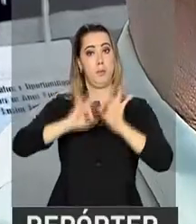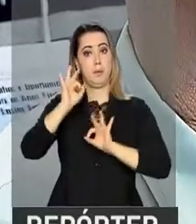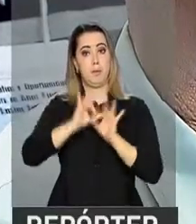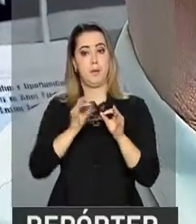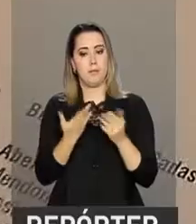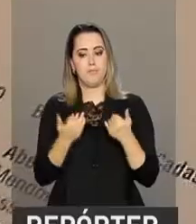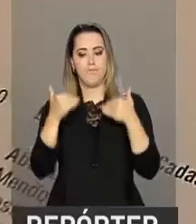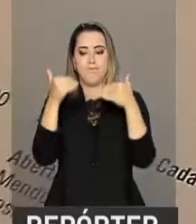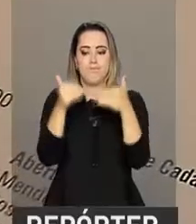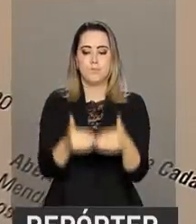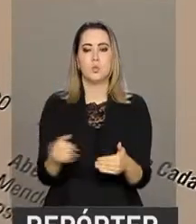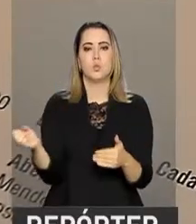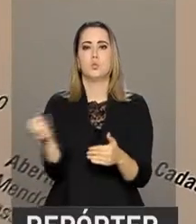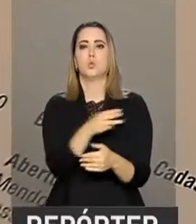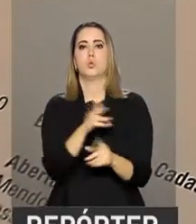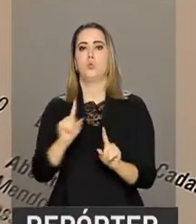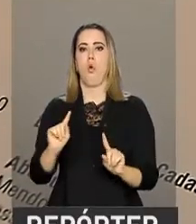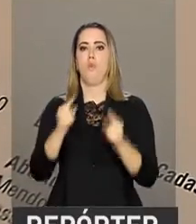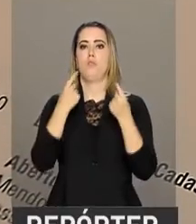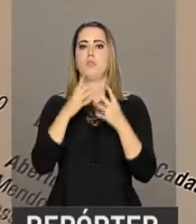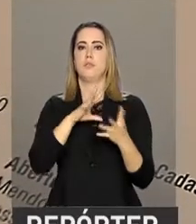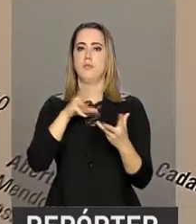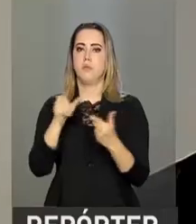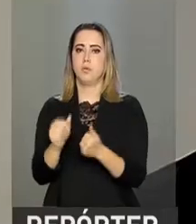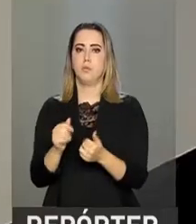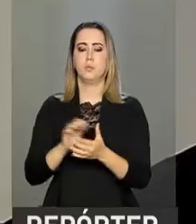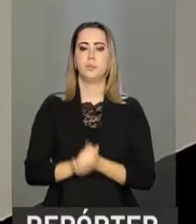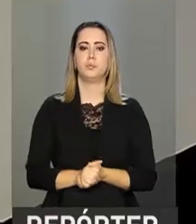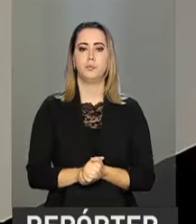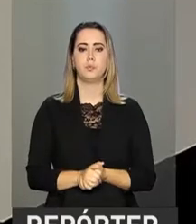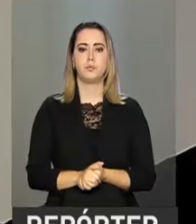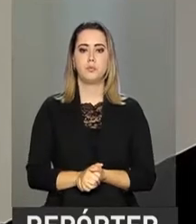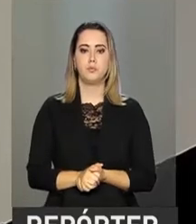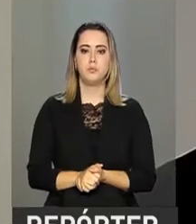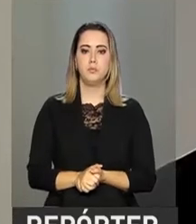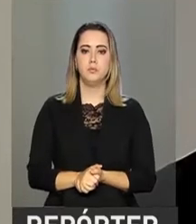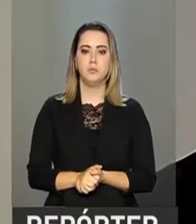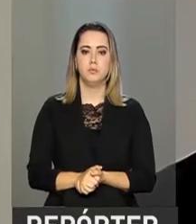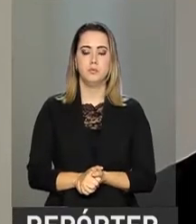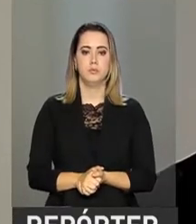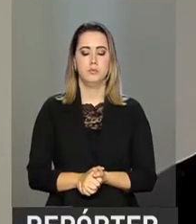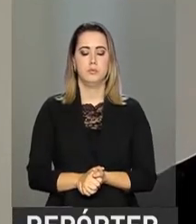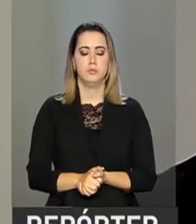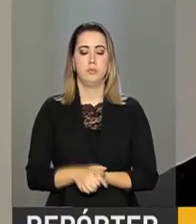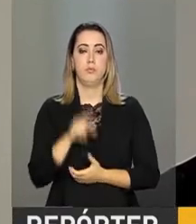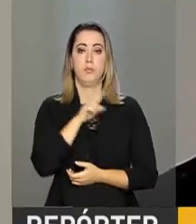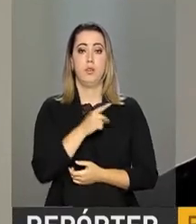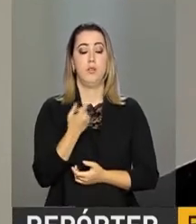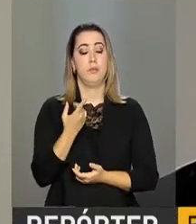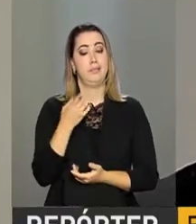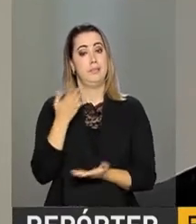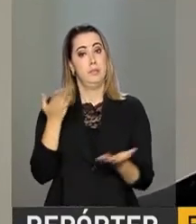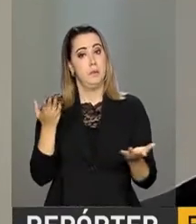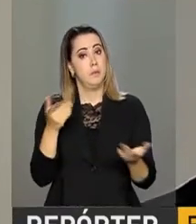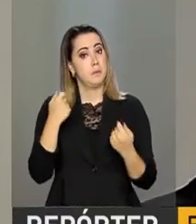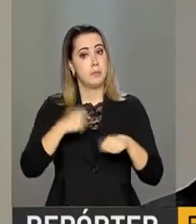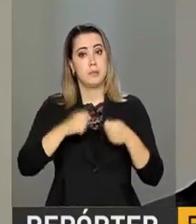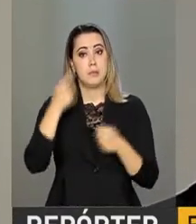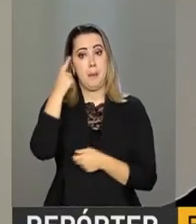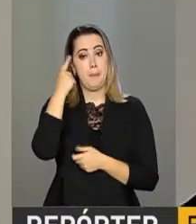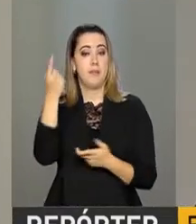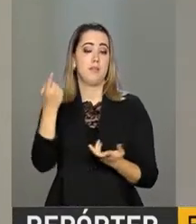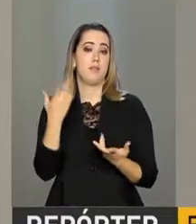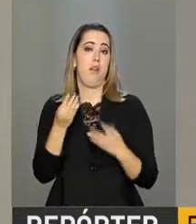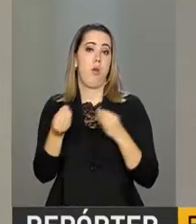para enfrentar os desafios do mundo atual. Você pensar o sexto ou nono como uma etapa para melhorar o